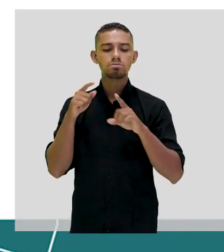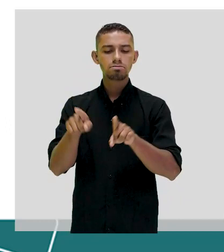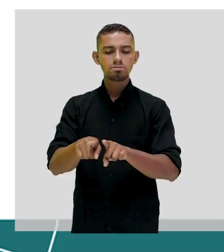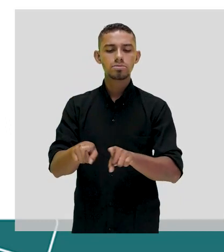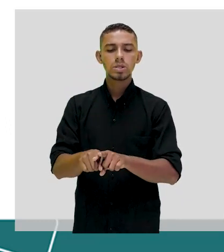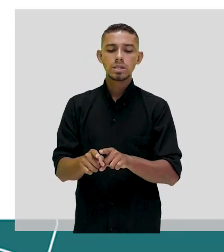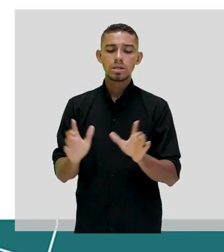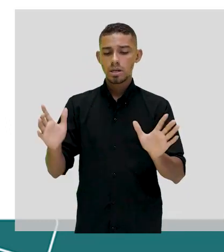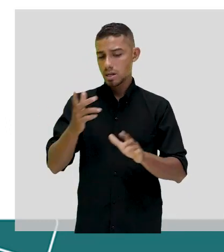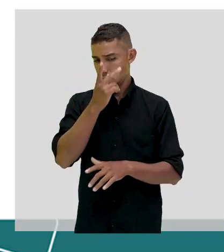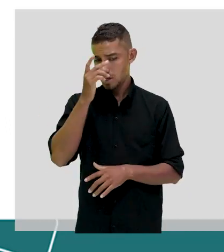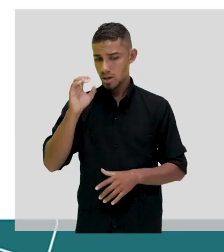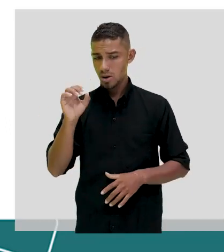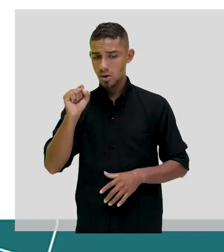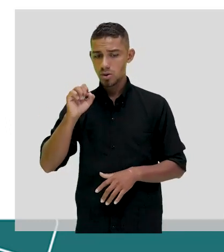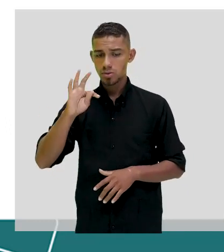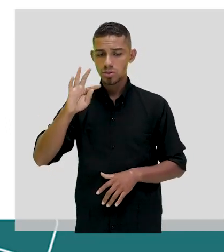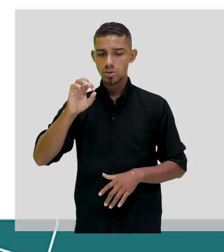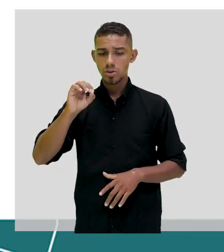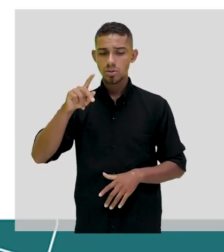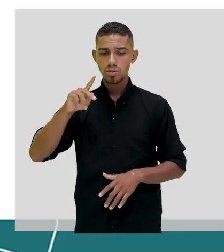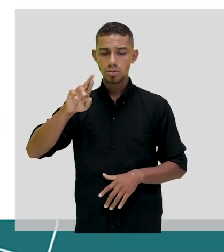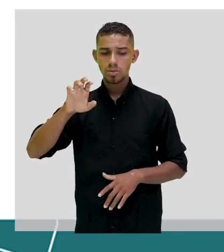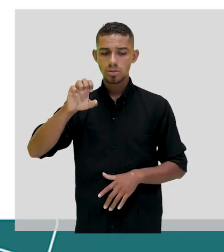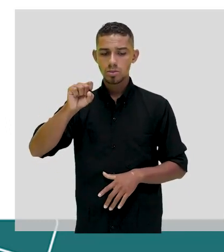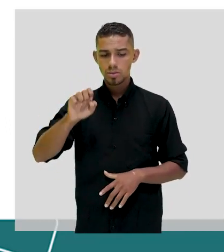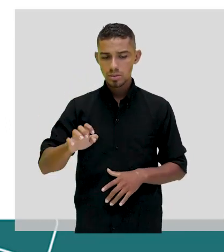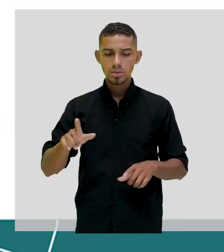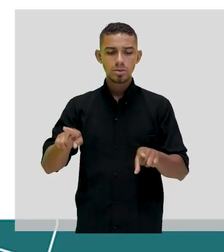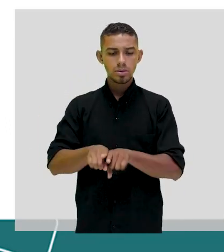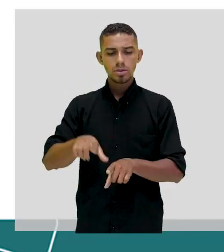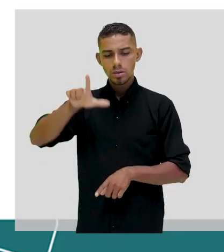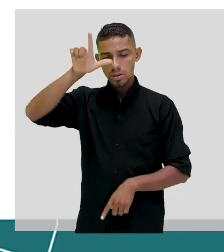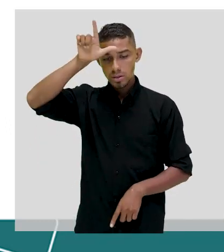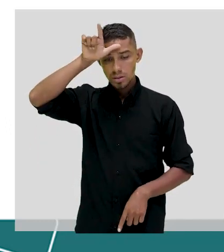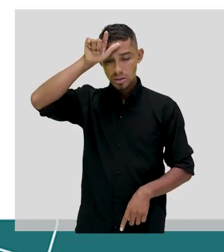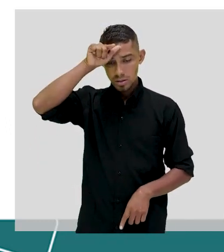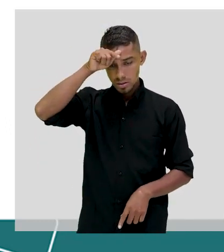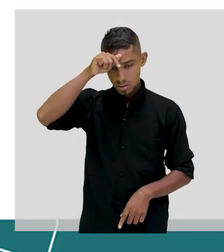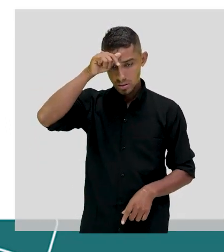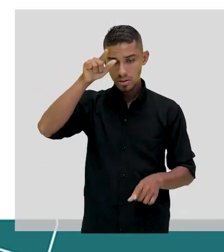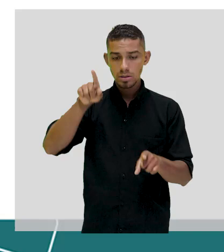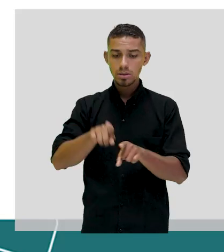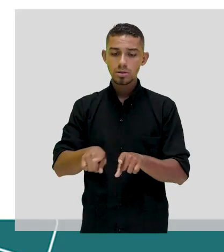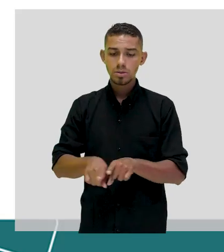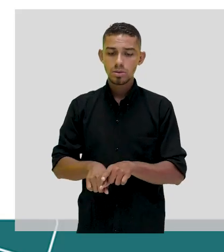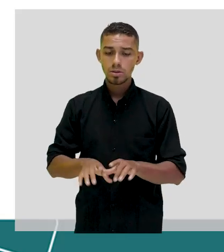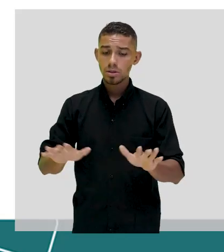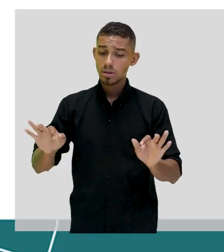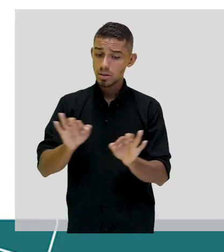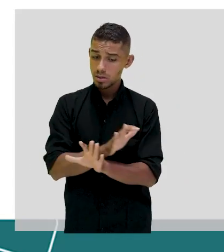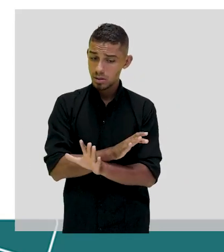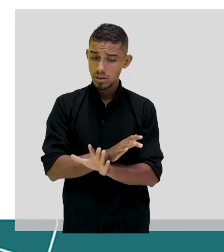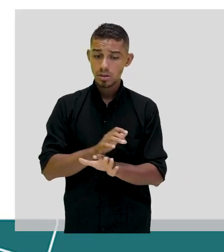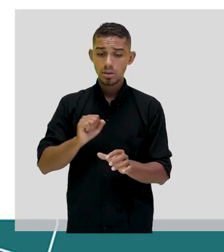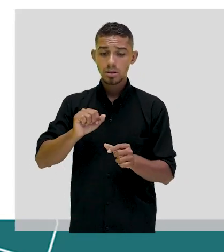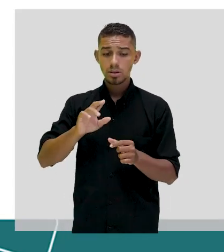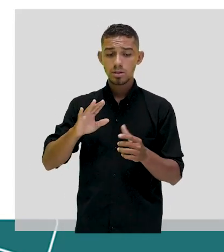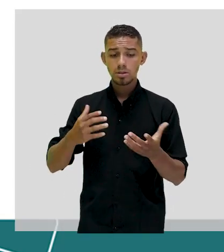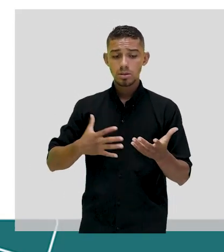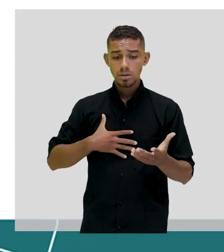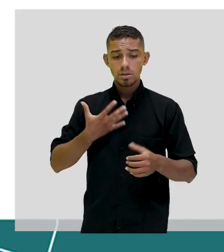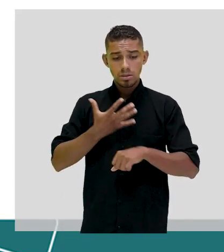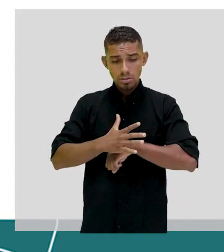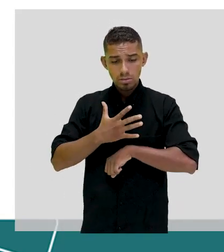prevenção contra a osteoporose. Promove relaxamento, elimina toxinas e facilita a drenagem